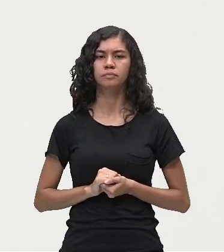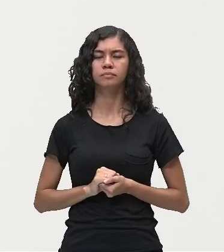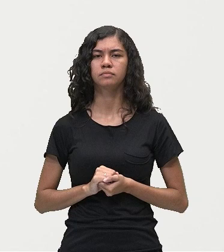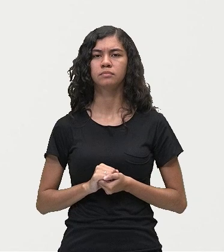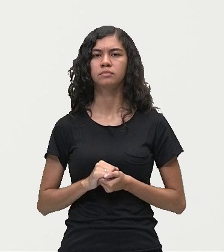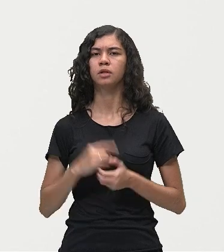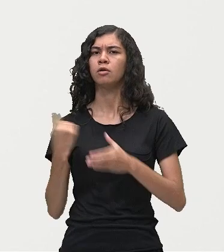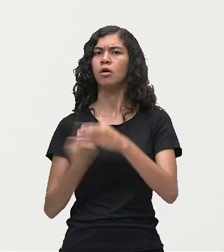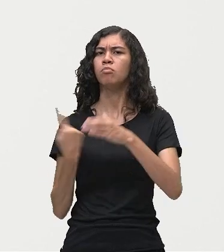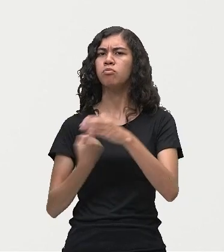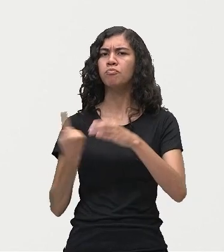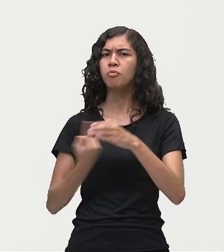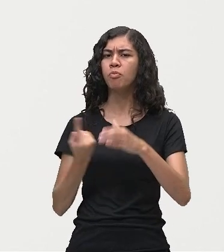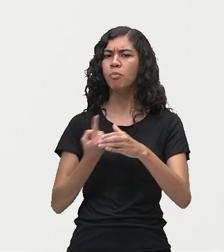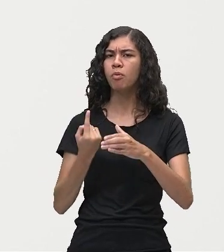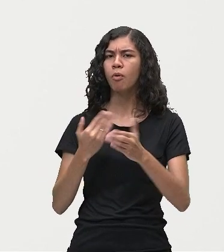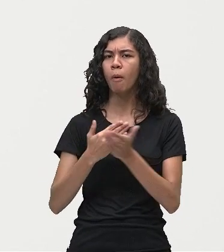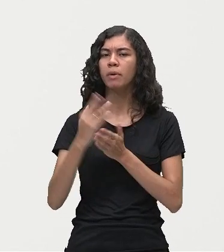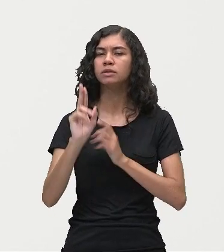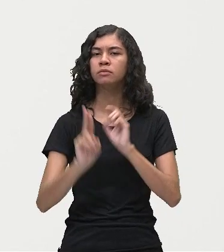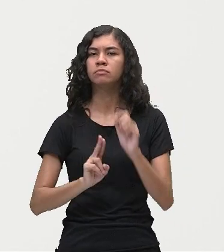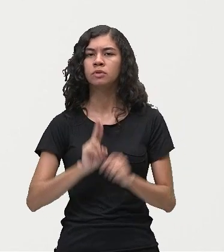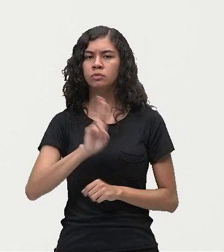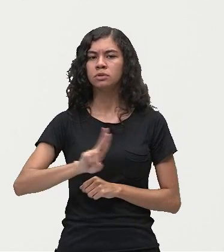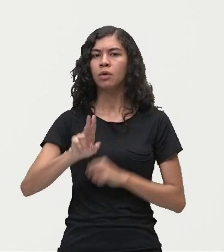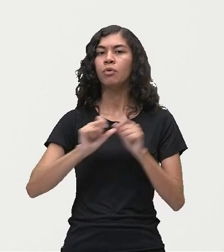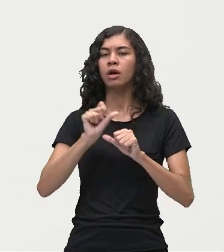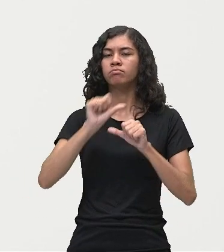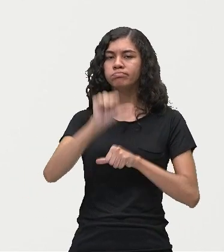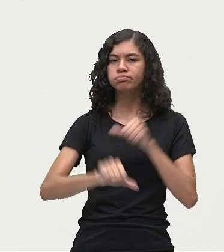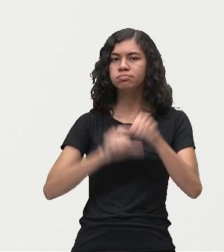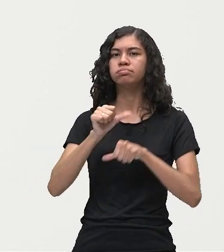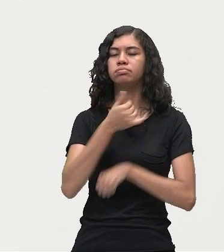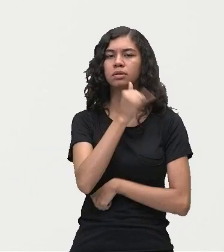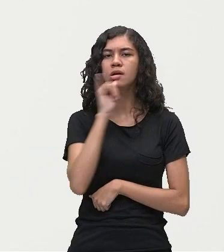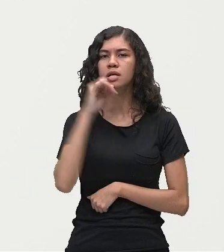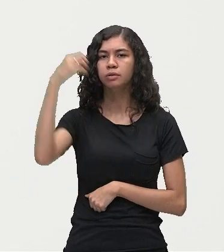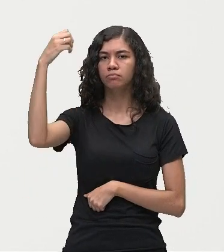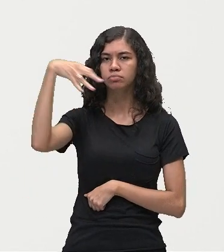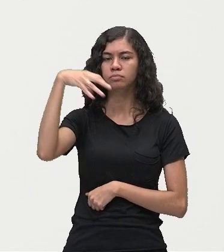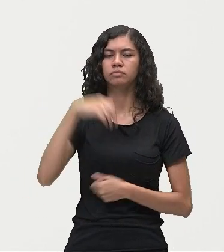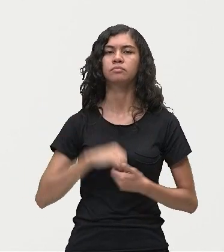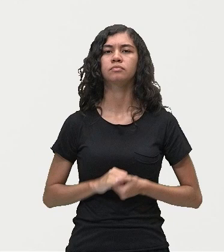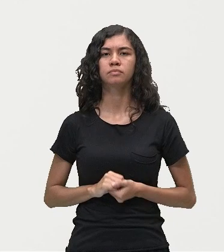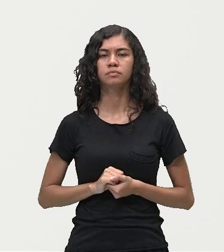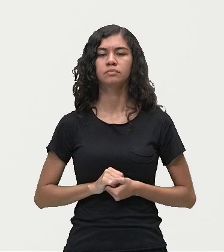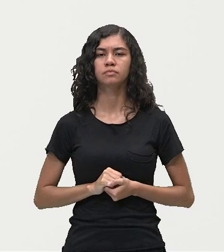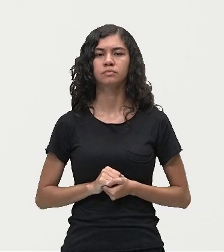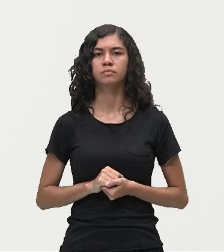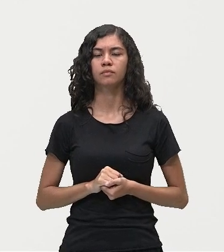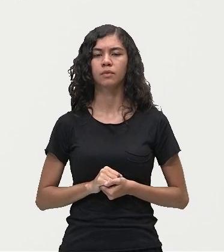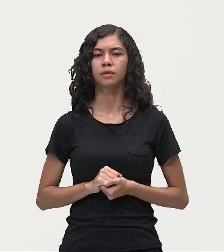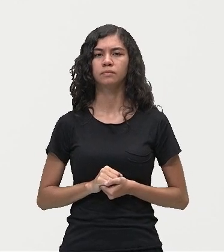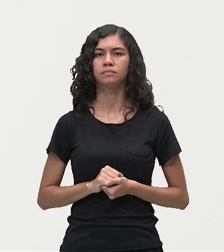gerarem energia elétrica. Muito bem. Aí, então, a gente falou de